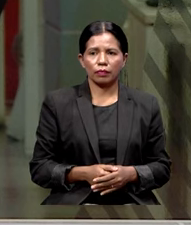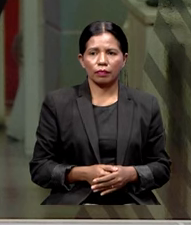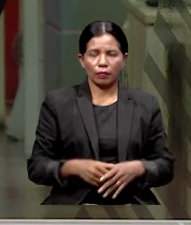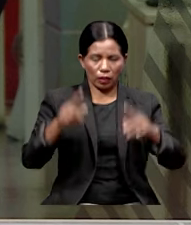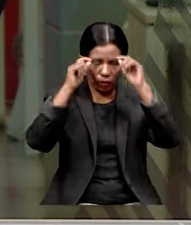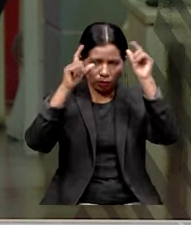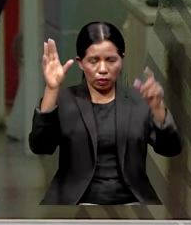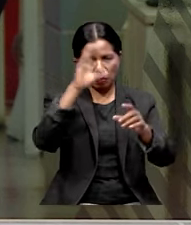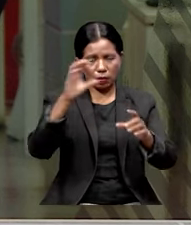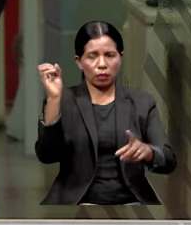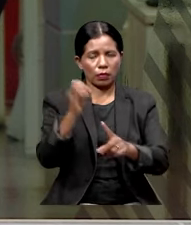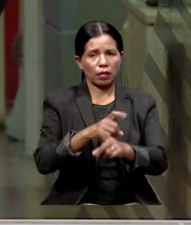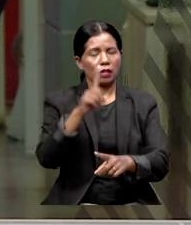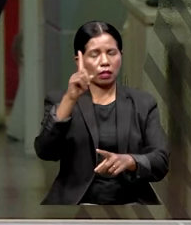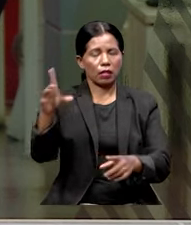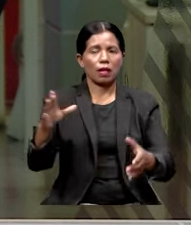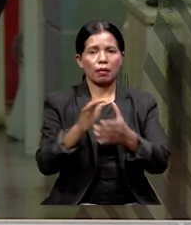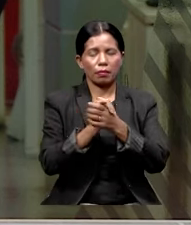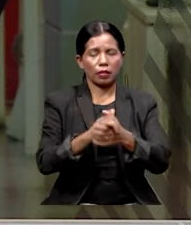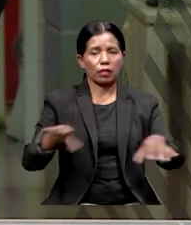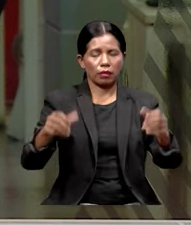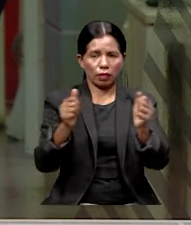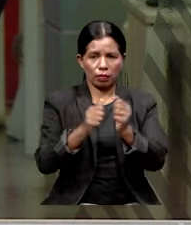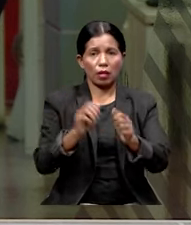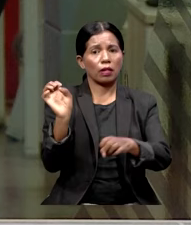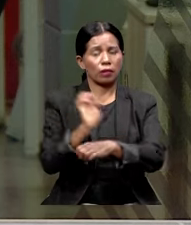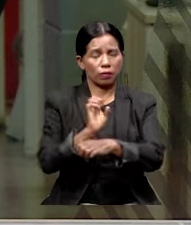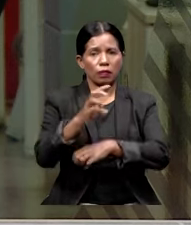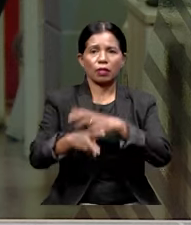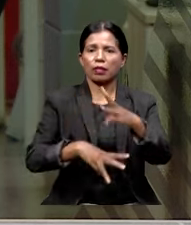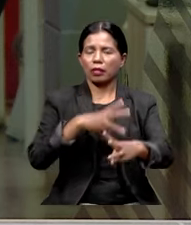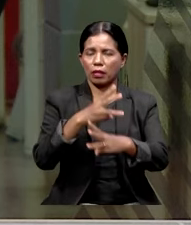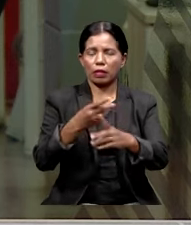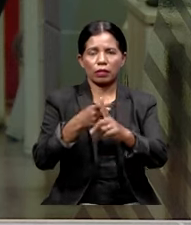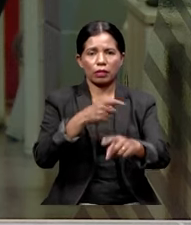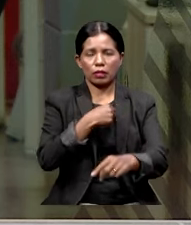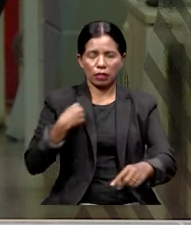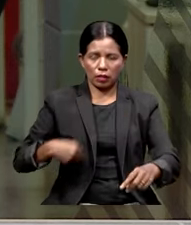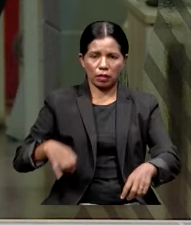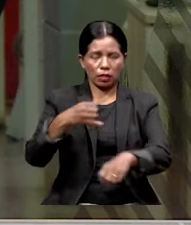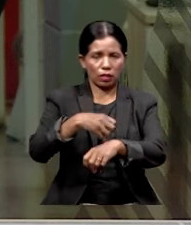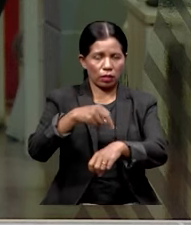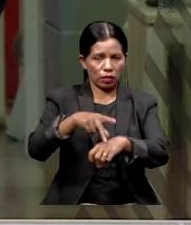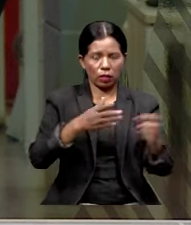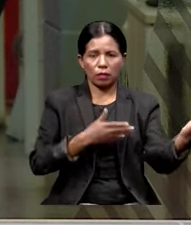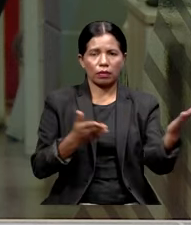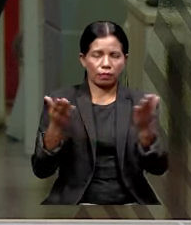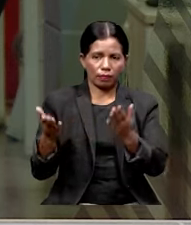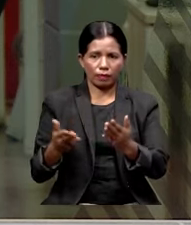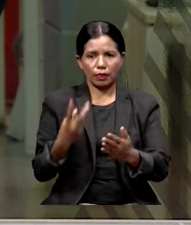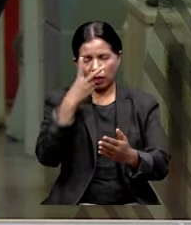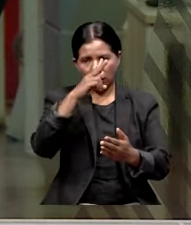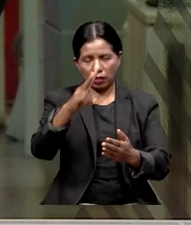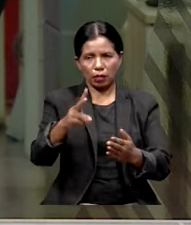Timor-Leste busca oportunidade ida de admitir relação comércio na economia e no mundo, lhe China International Import Expo. Turma